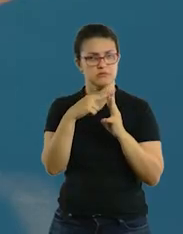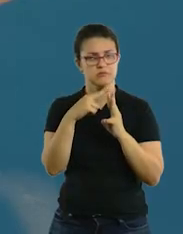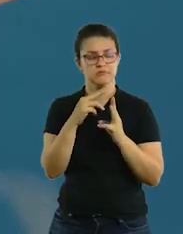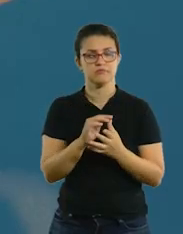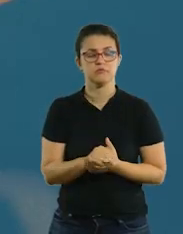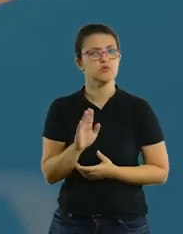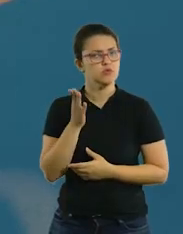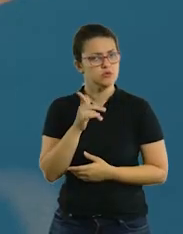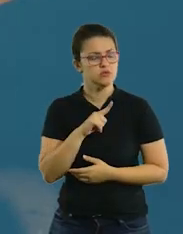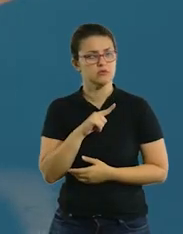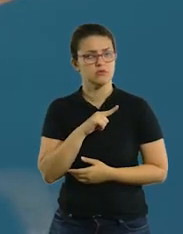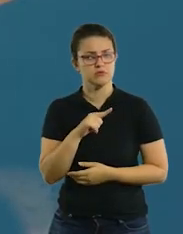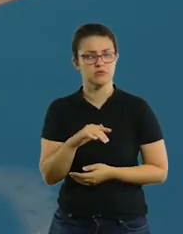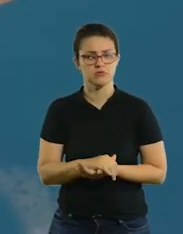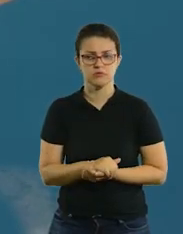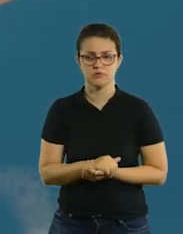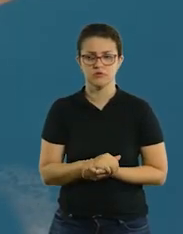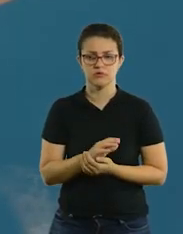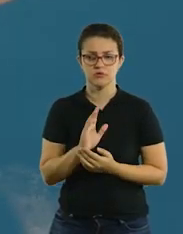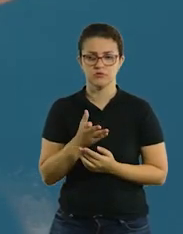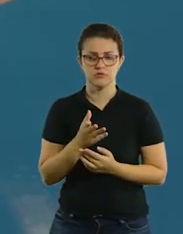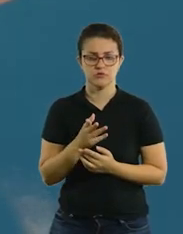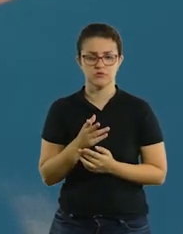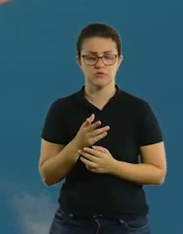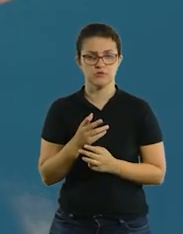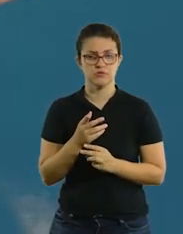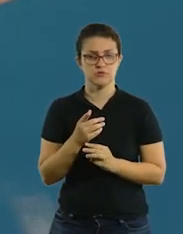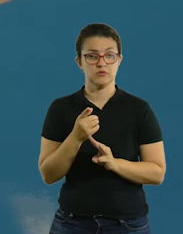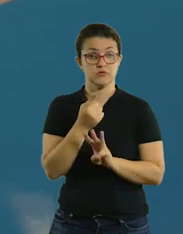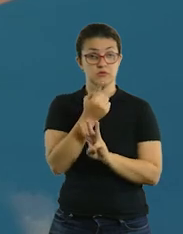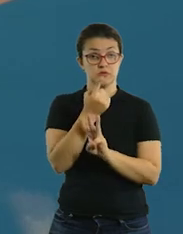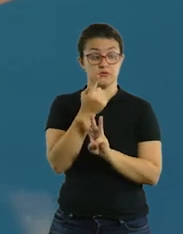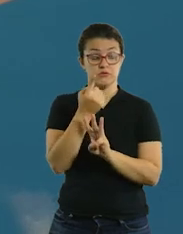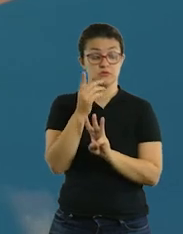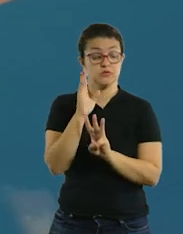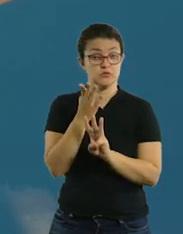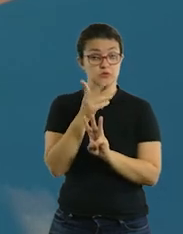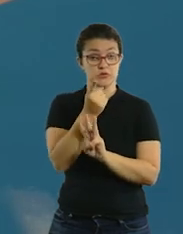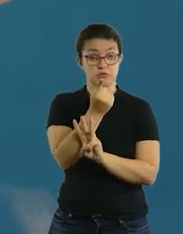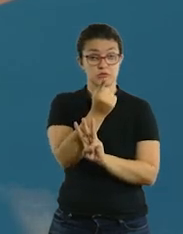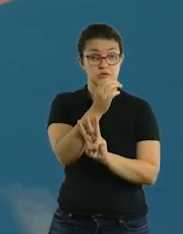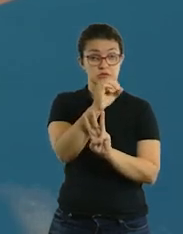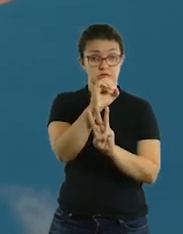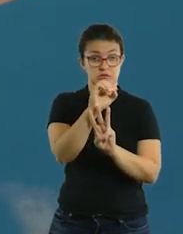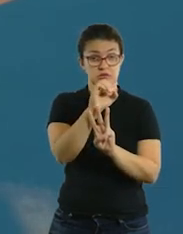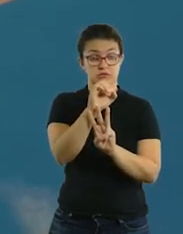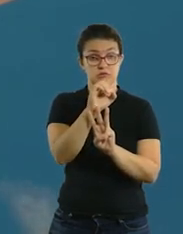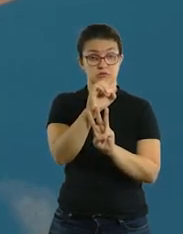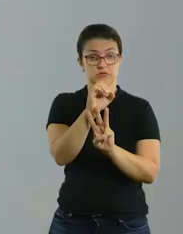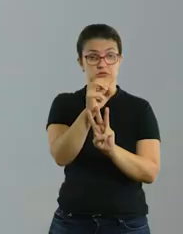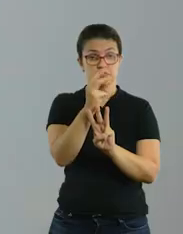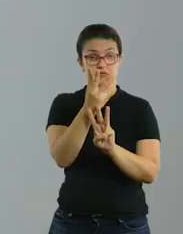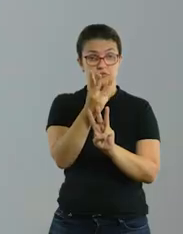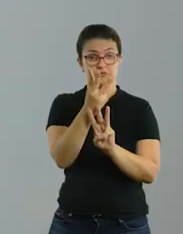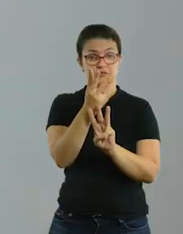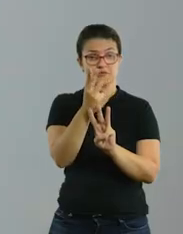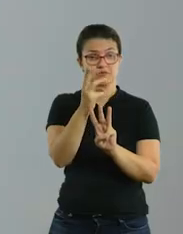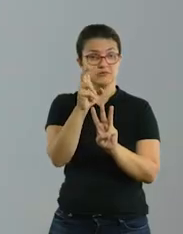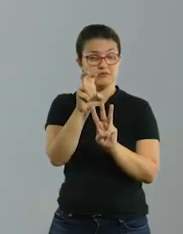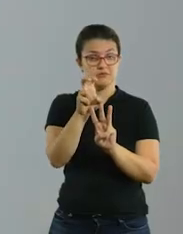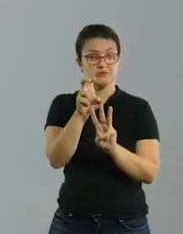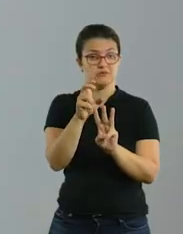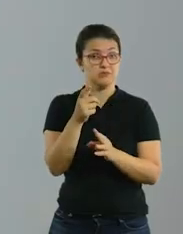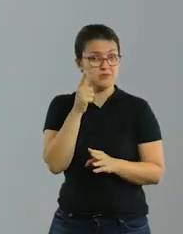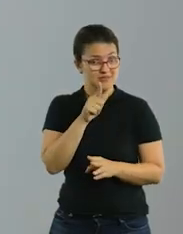colocar aqui. Eu já tinha colocado os 5 nas unidades, ou seja, formei o número 135. Eu ganhei o jogo.